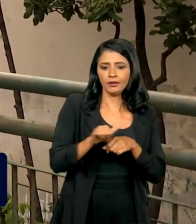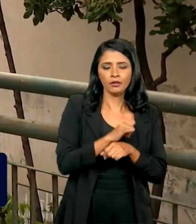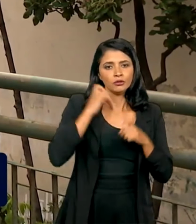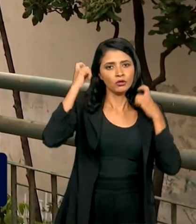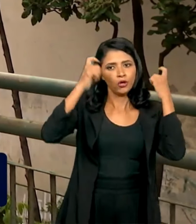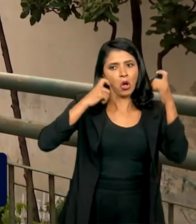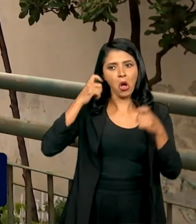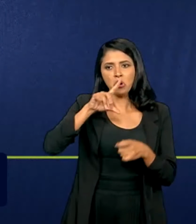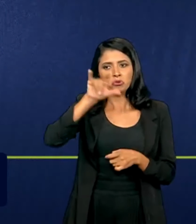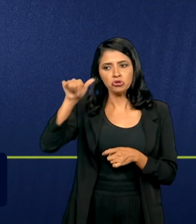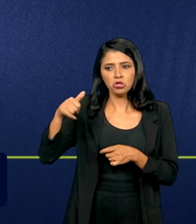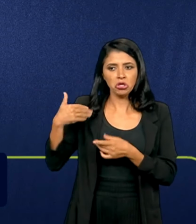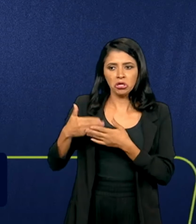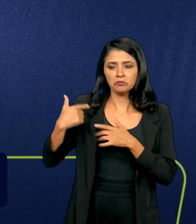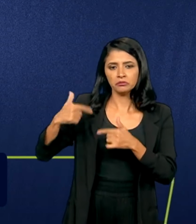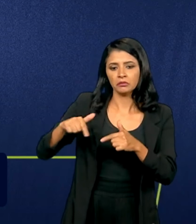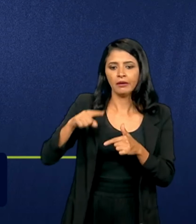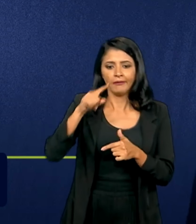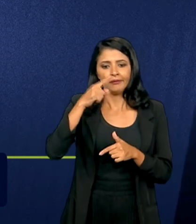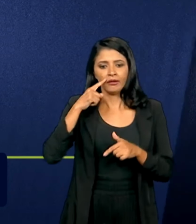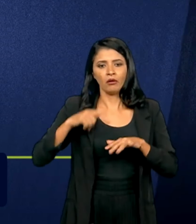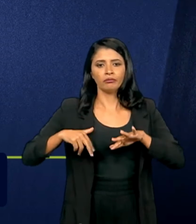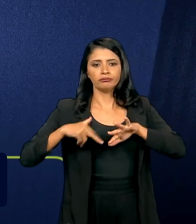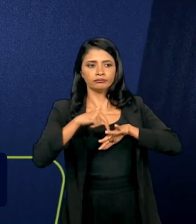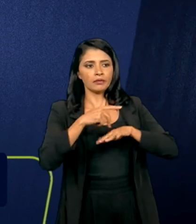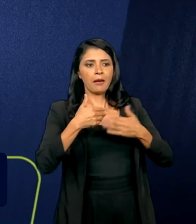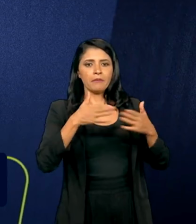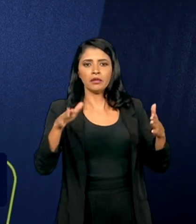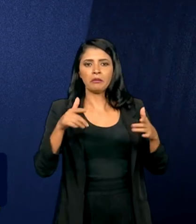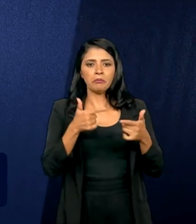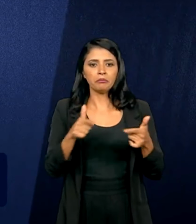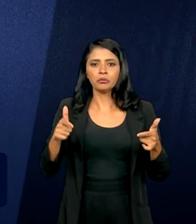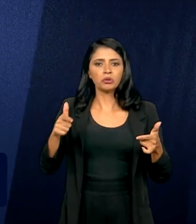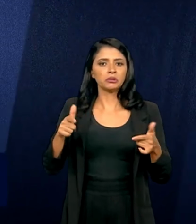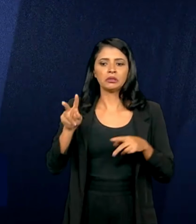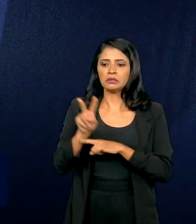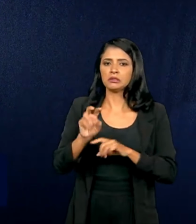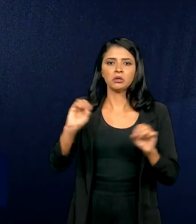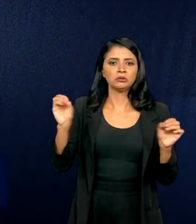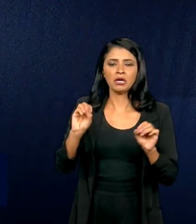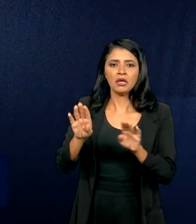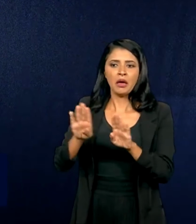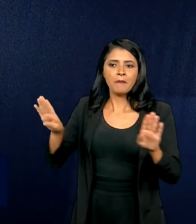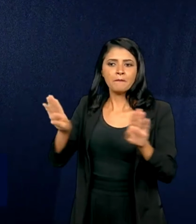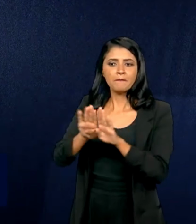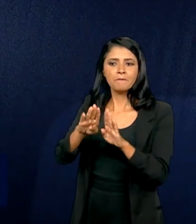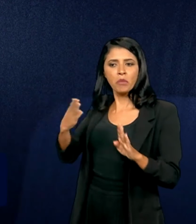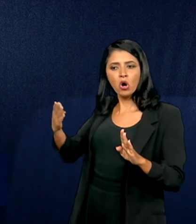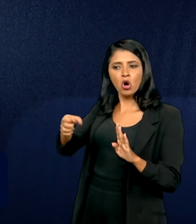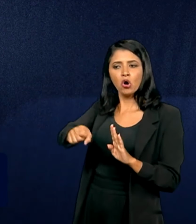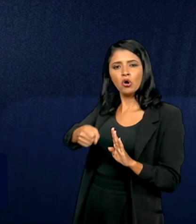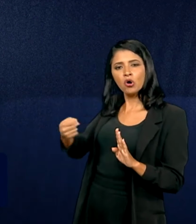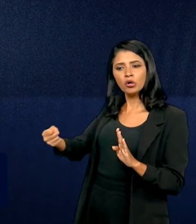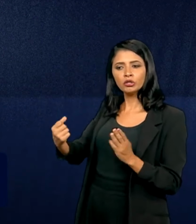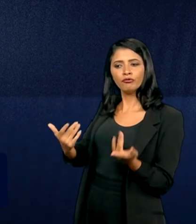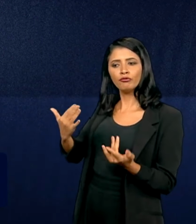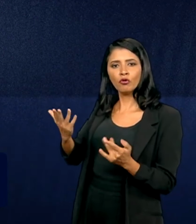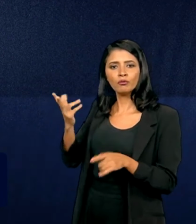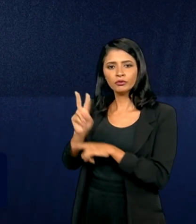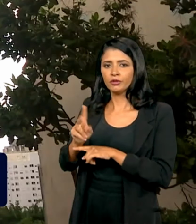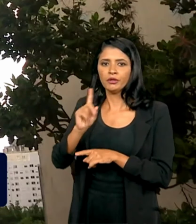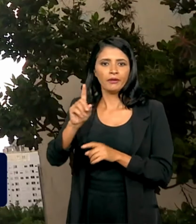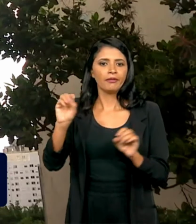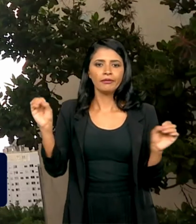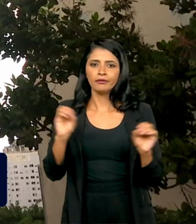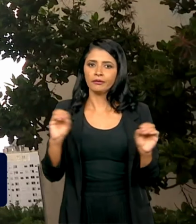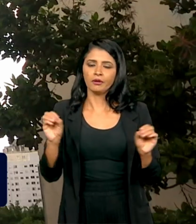uso do dia a dia da escada. Então ela é uma escada aberta, sem nenhuma proteção, sem portas corta-fogo, nada que as pessoas pudessem se refugiar no interior